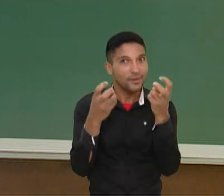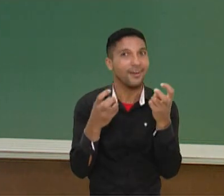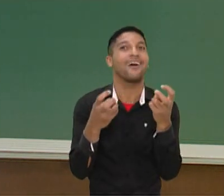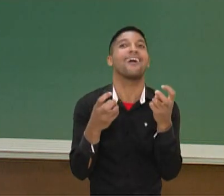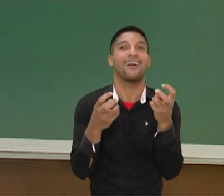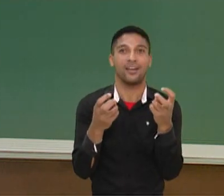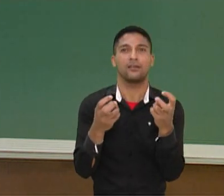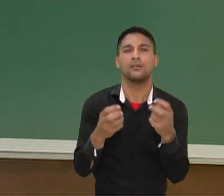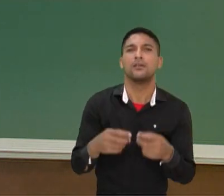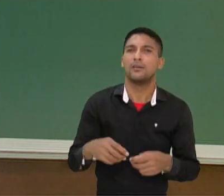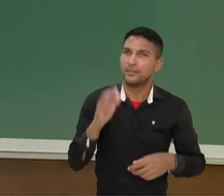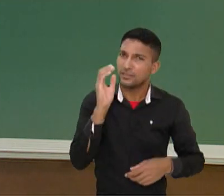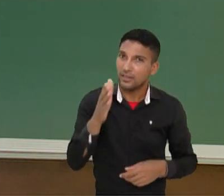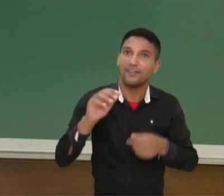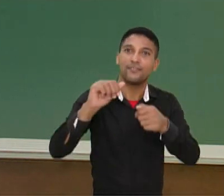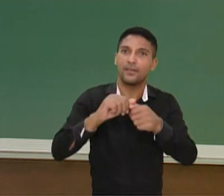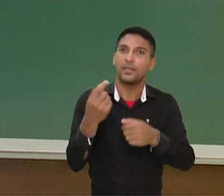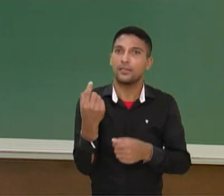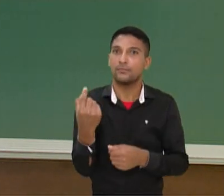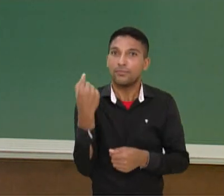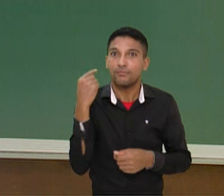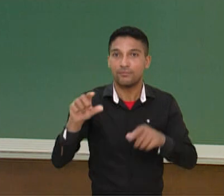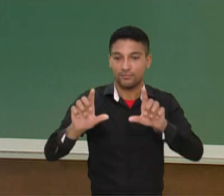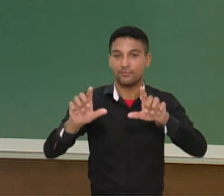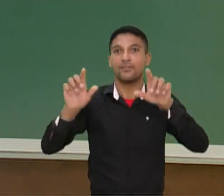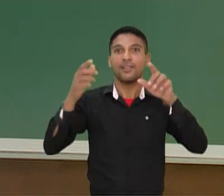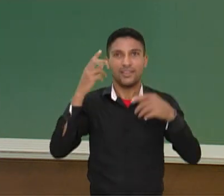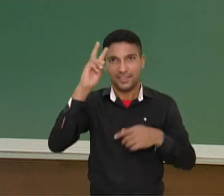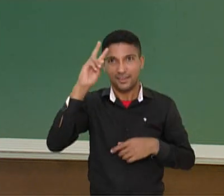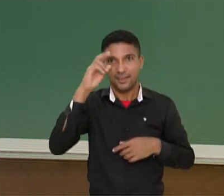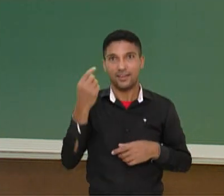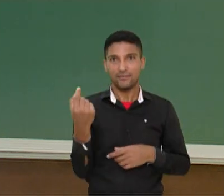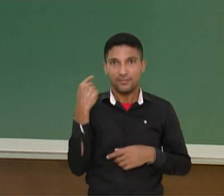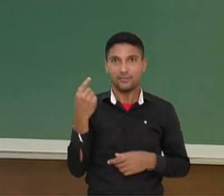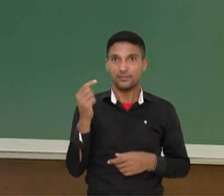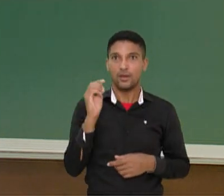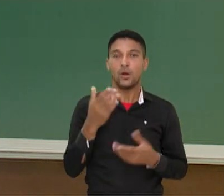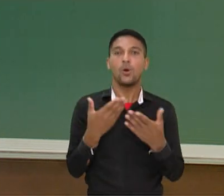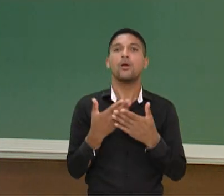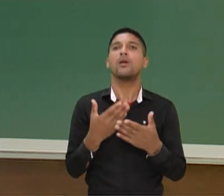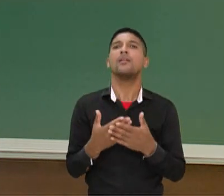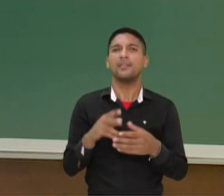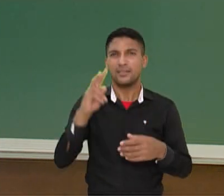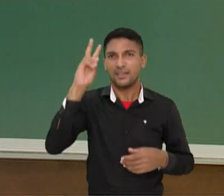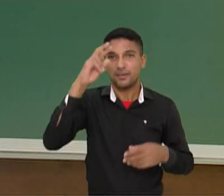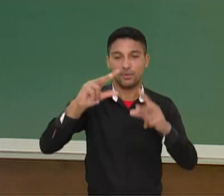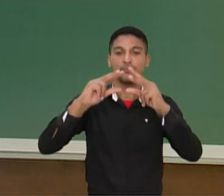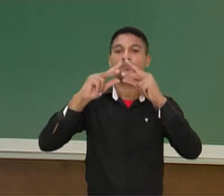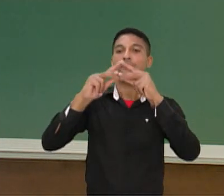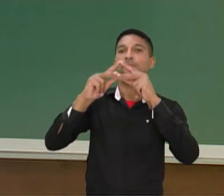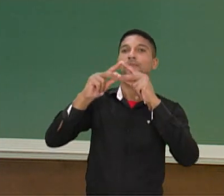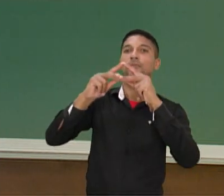já fez essa conta hoje? Como é que é o nome de um polígono de 7 lados?